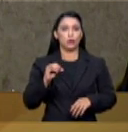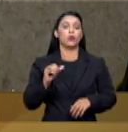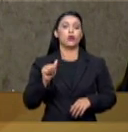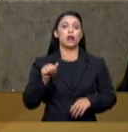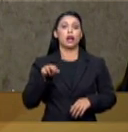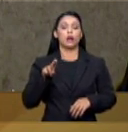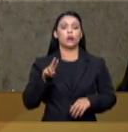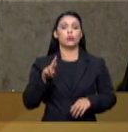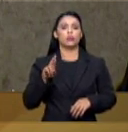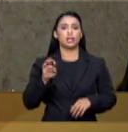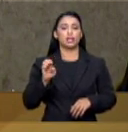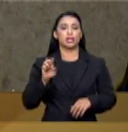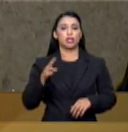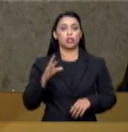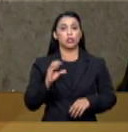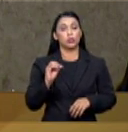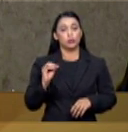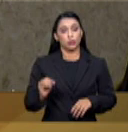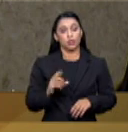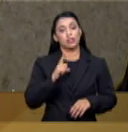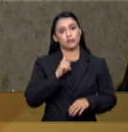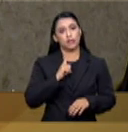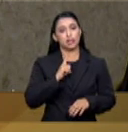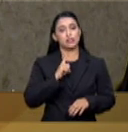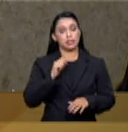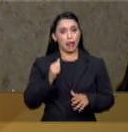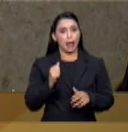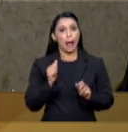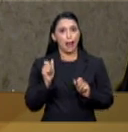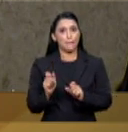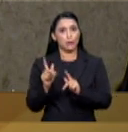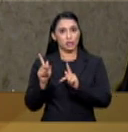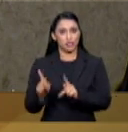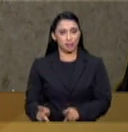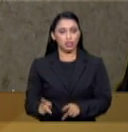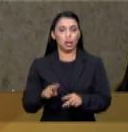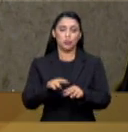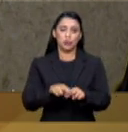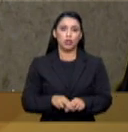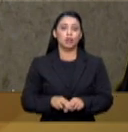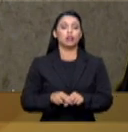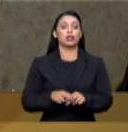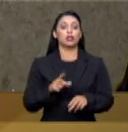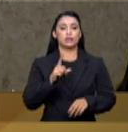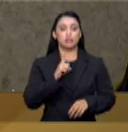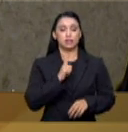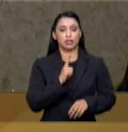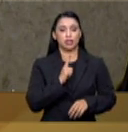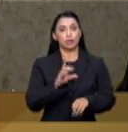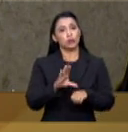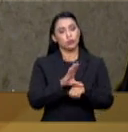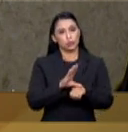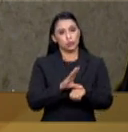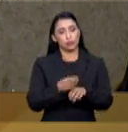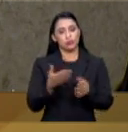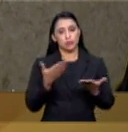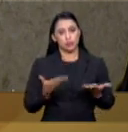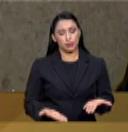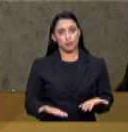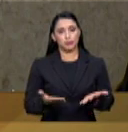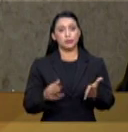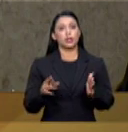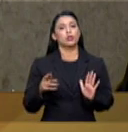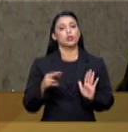por imposição constitucional. Então, hoje, conforme nós tínhamos combinado, o ministro Marco Aurélio,